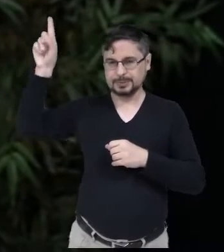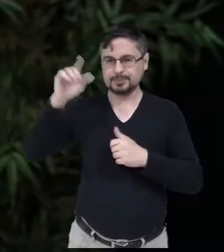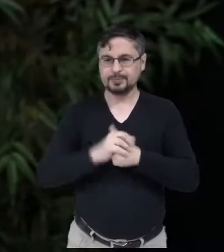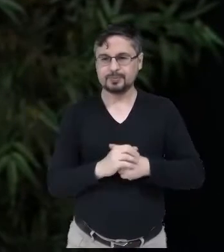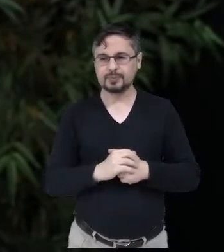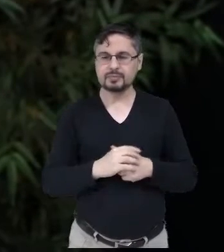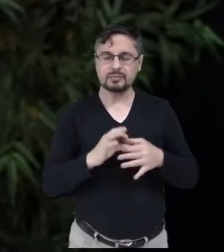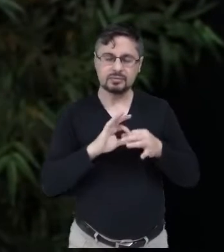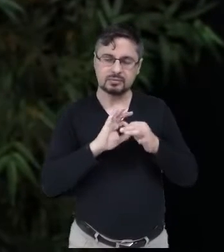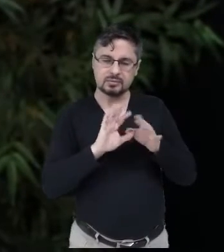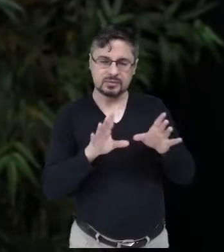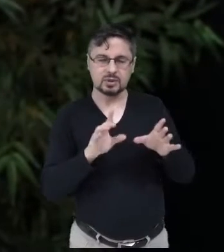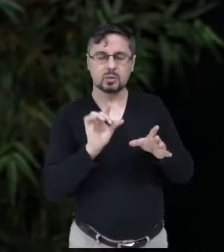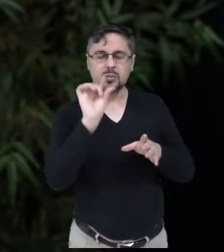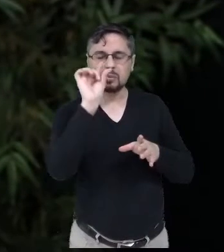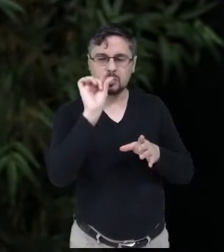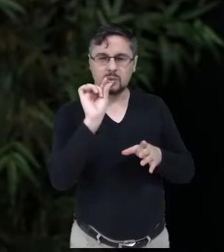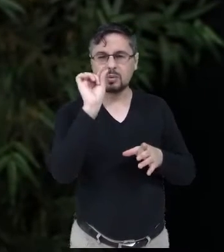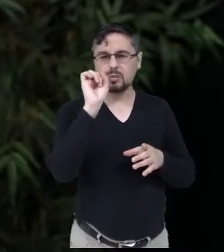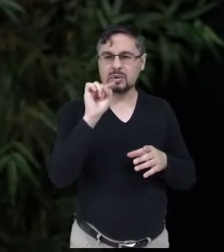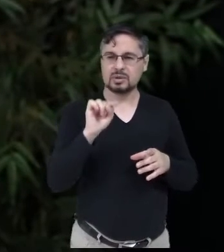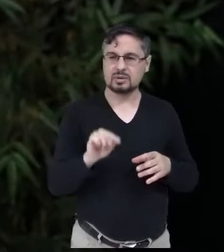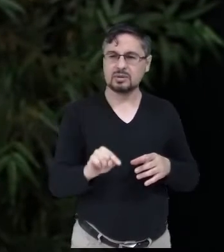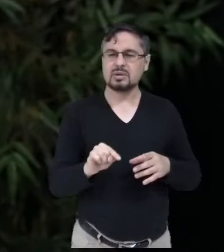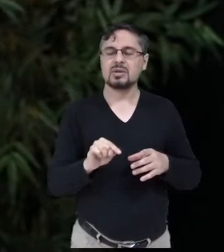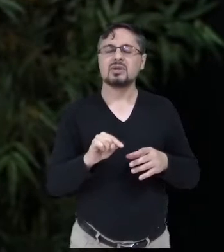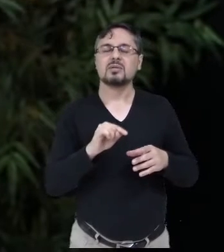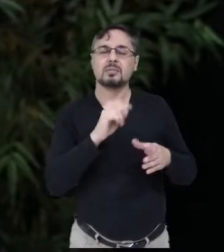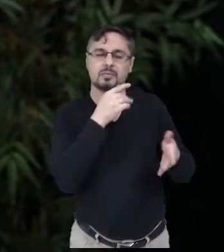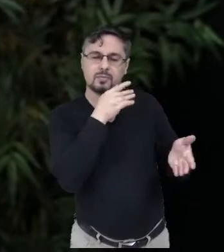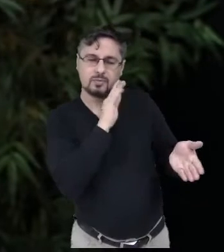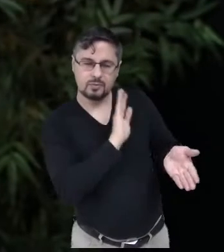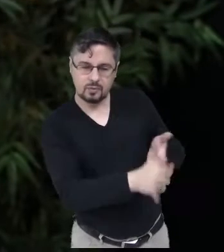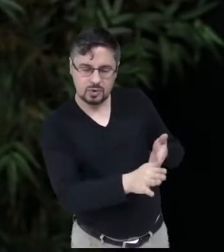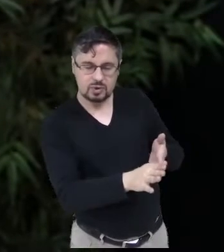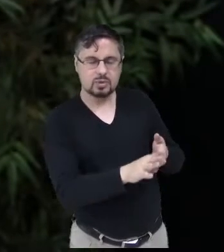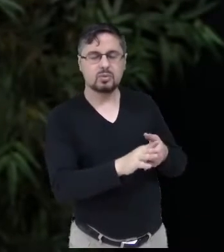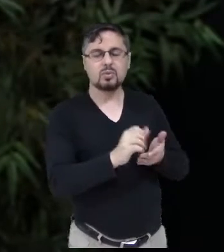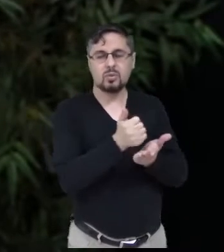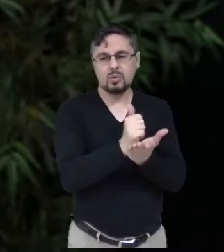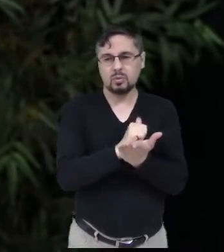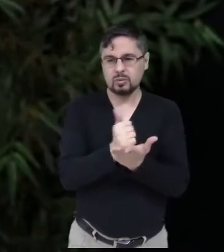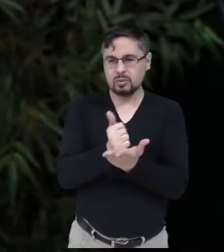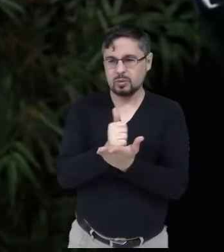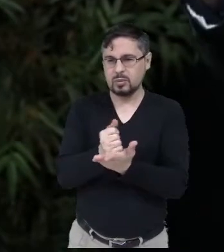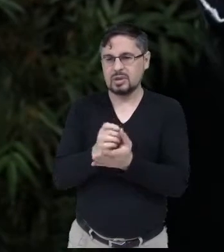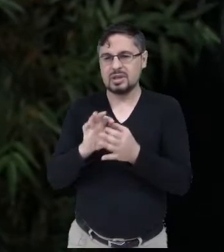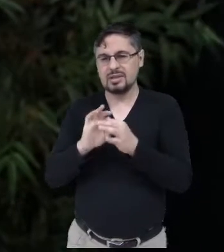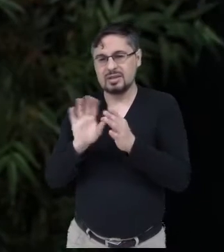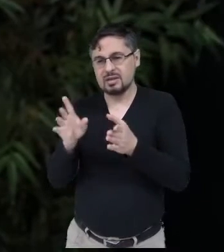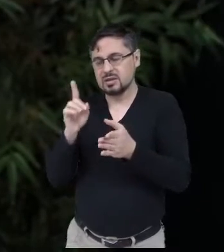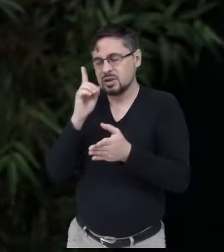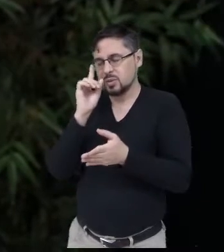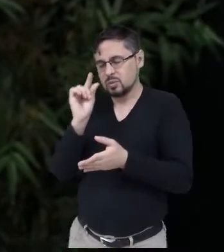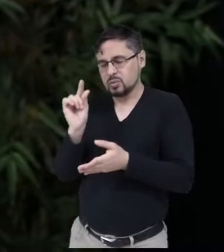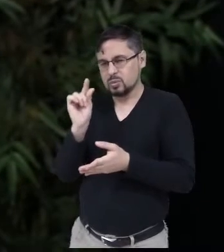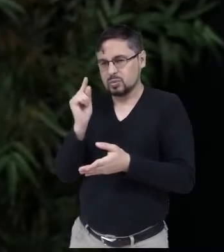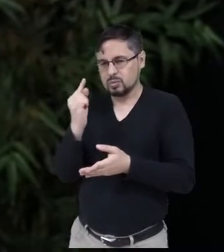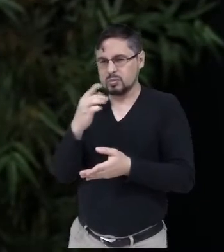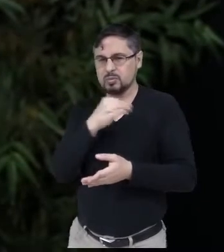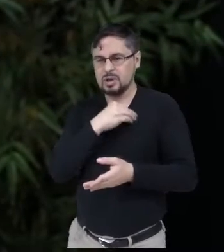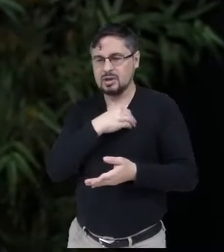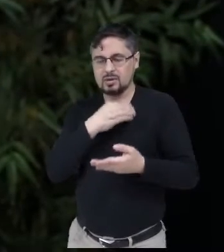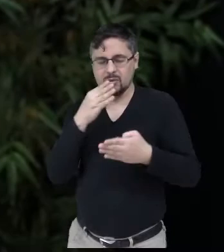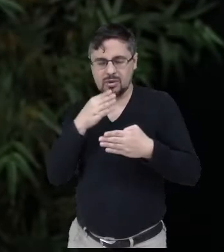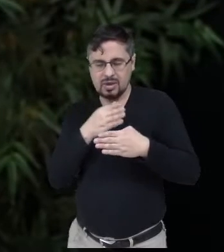aqui a situação fugir do seu controle. Permita que o pecado entre ali. E antes que você